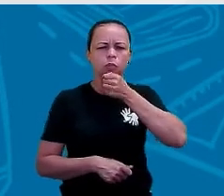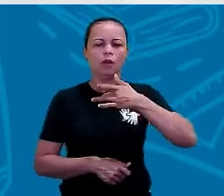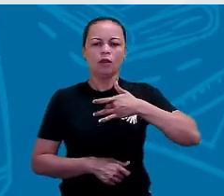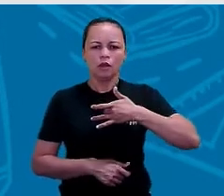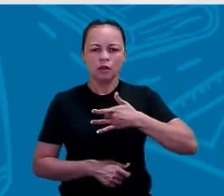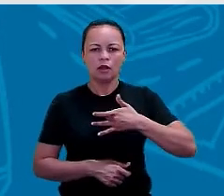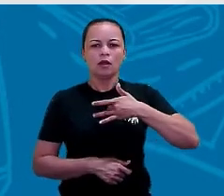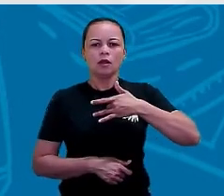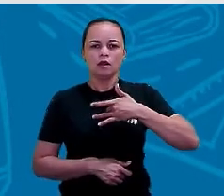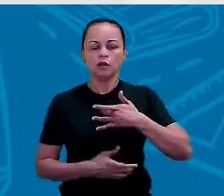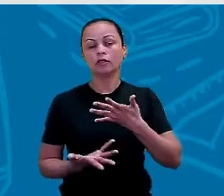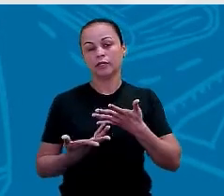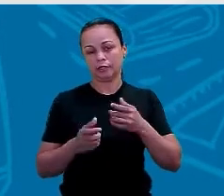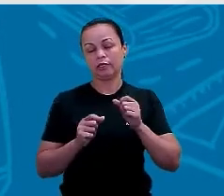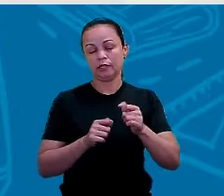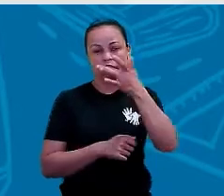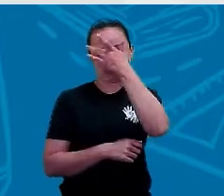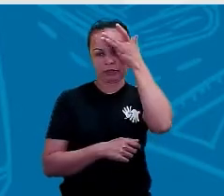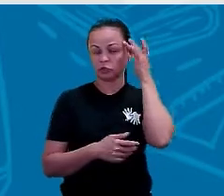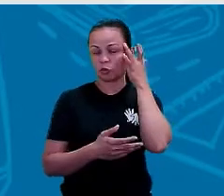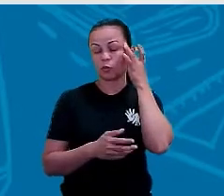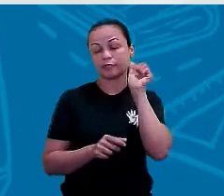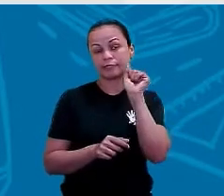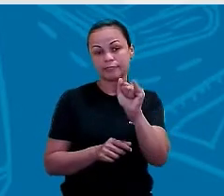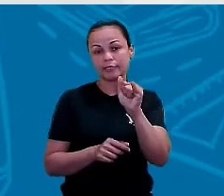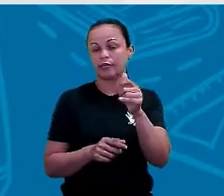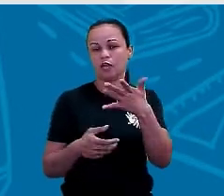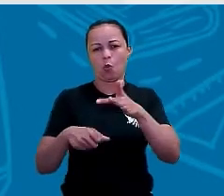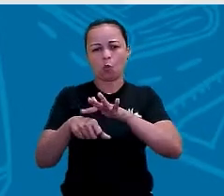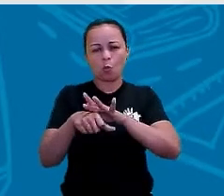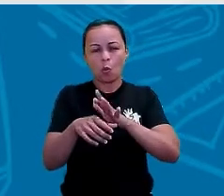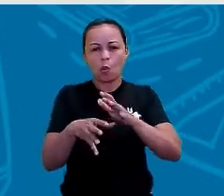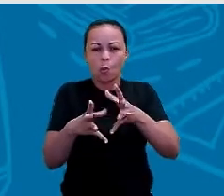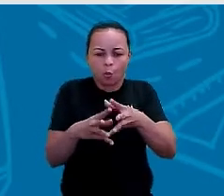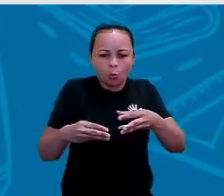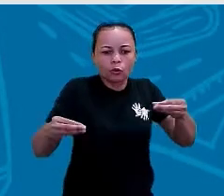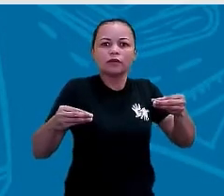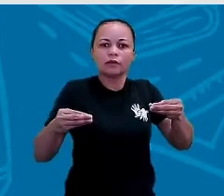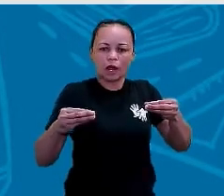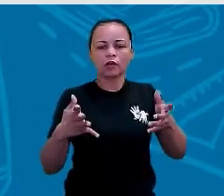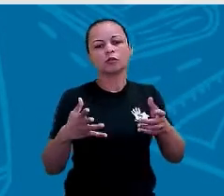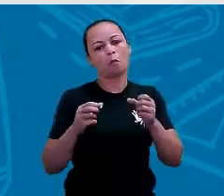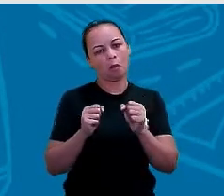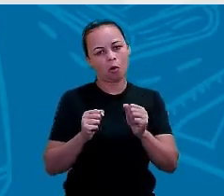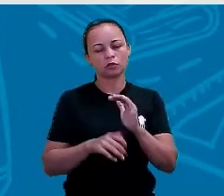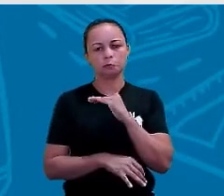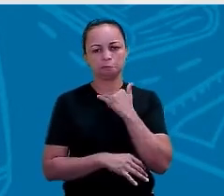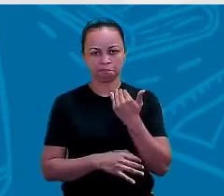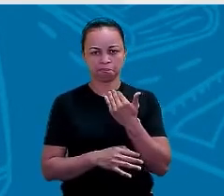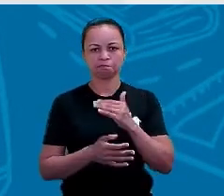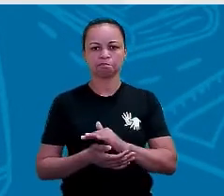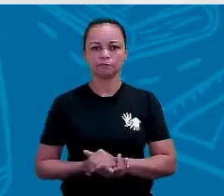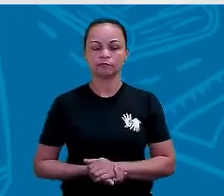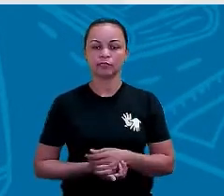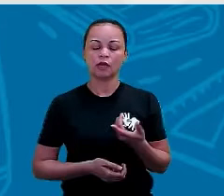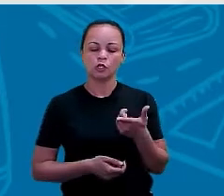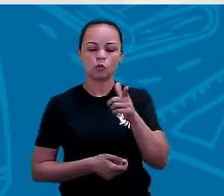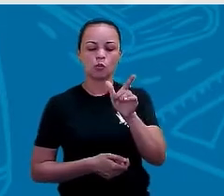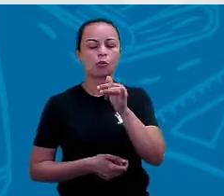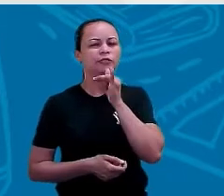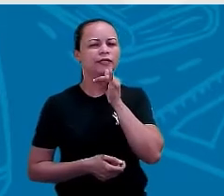levar as pessoas a morrerem caso não seja tratada, caso não seja combatida, tá certo? E um outro exemplo que é